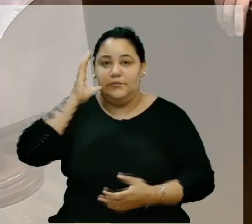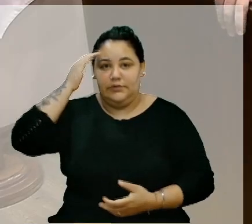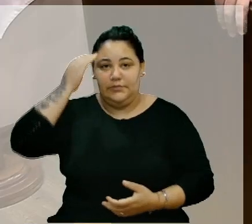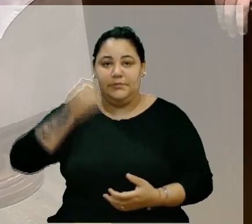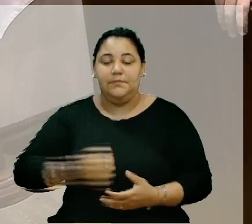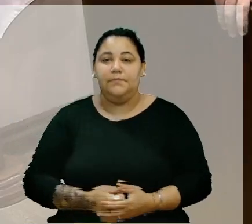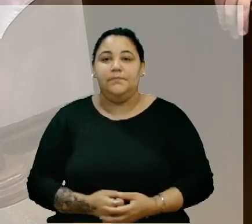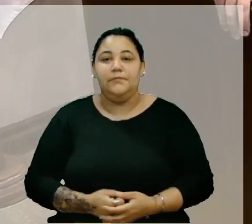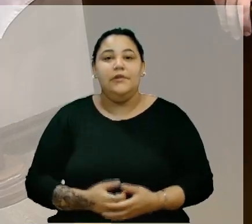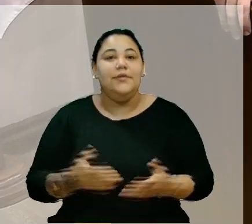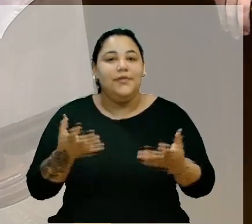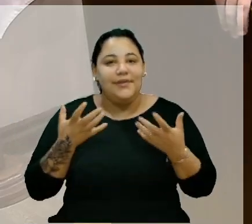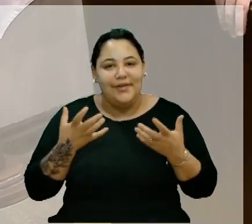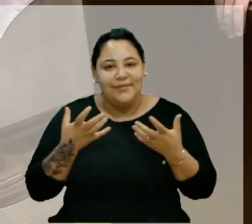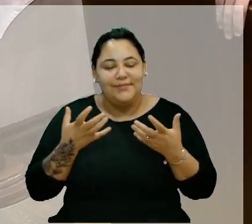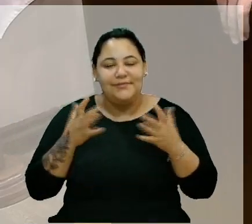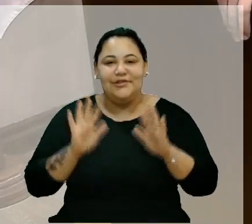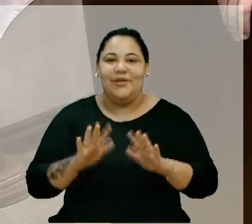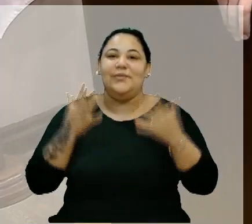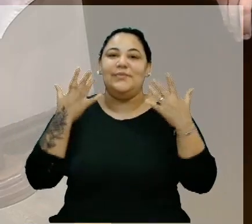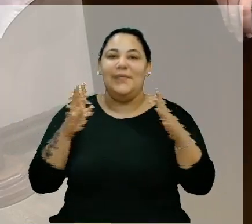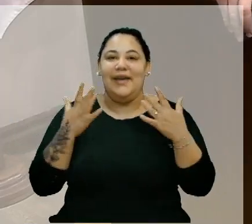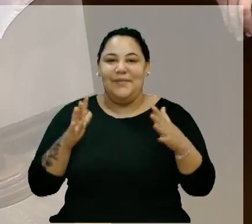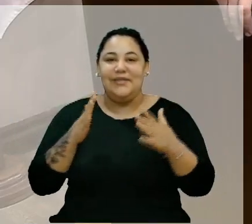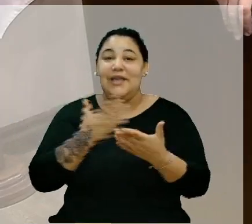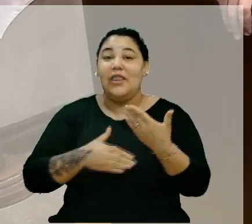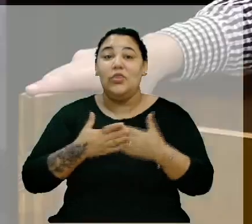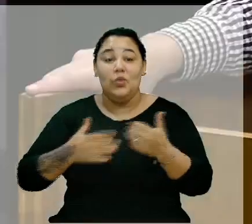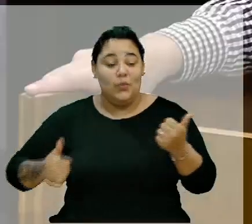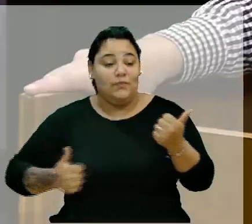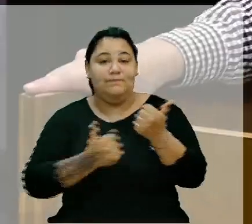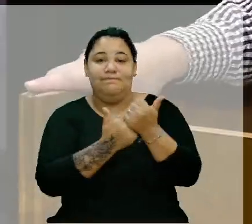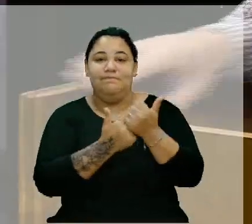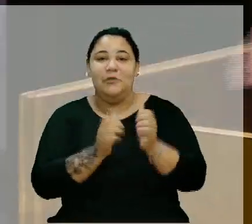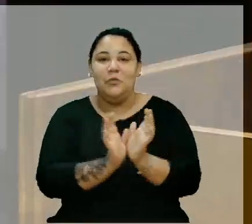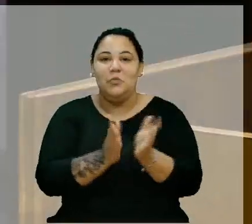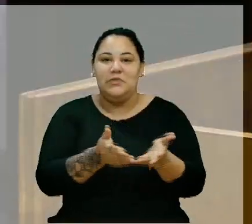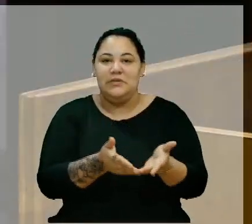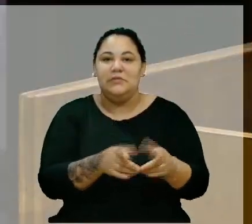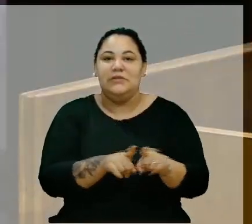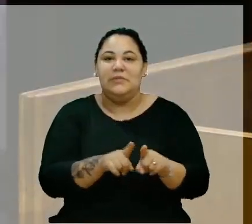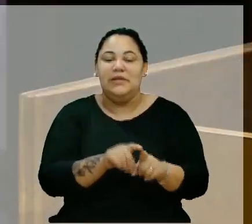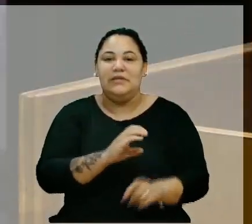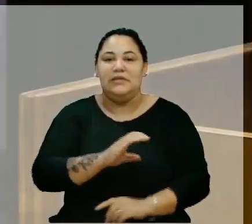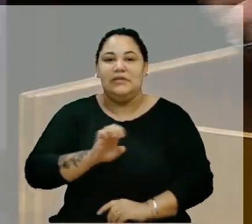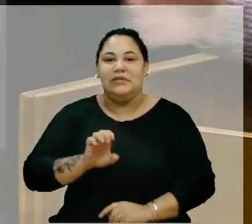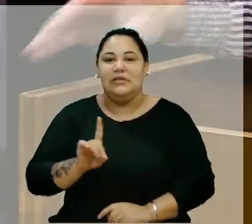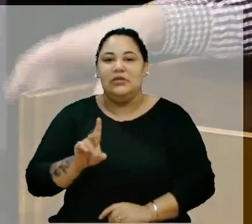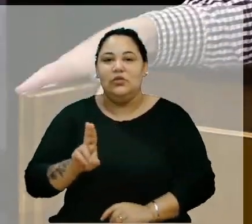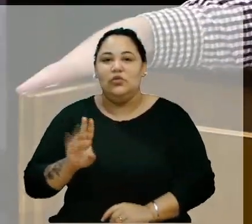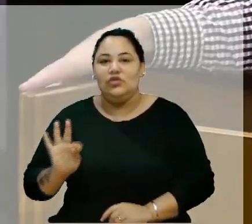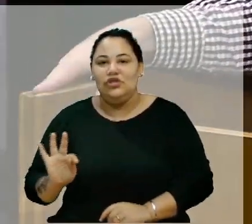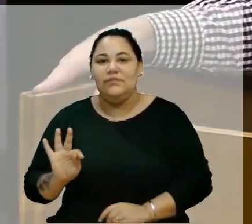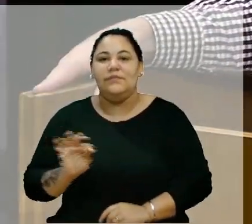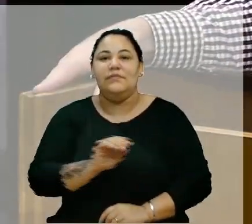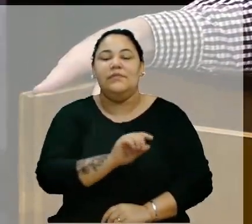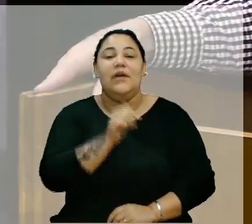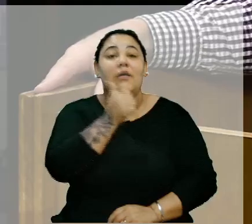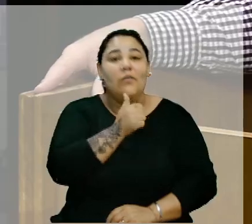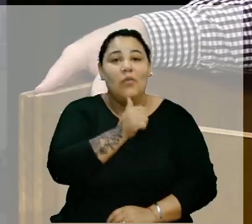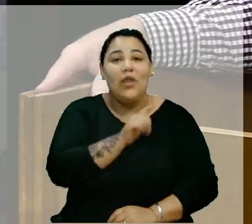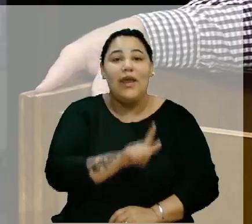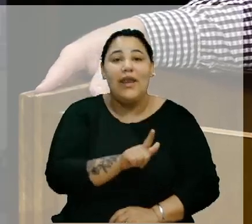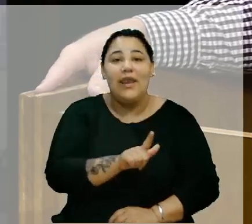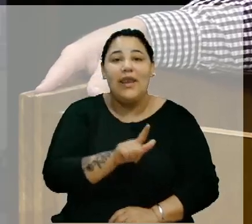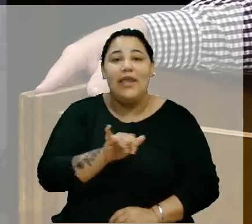deixar aqui meus parabéns à assessoria da comissão da SEDUT, a Liliane, já trazer um assunto